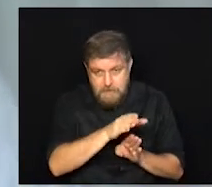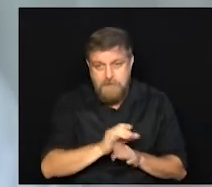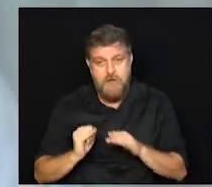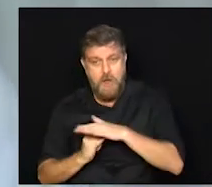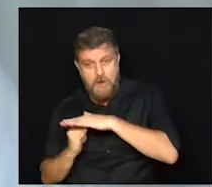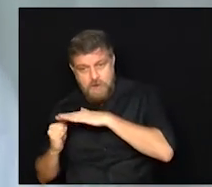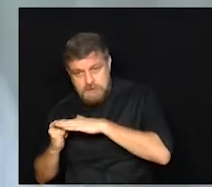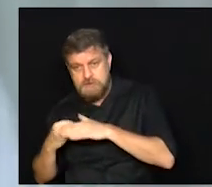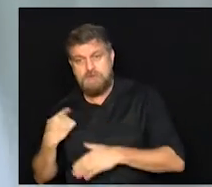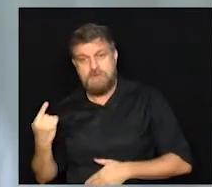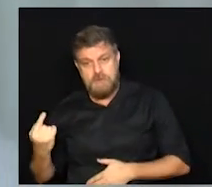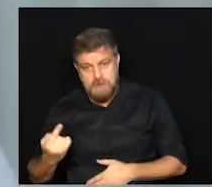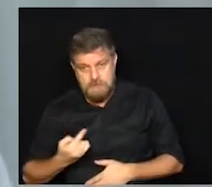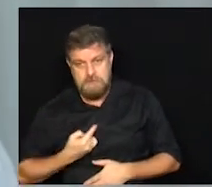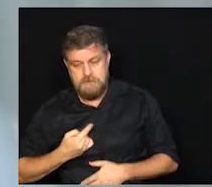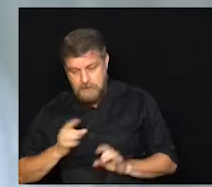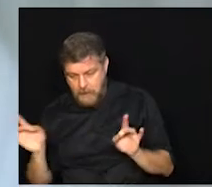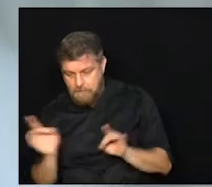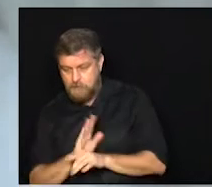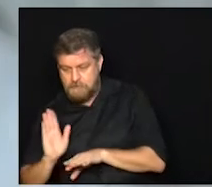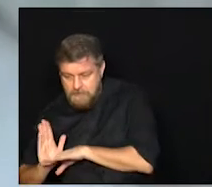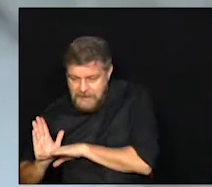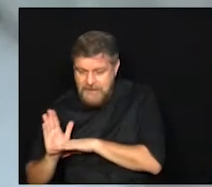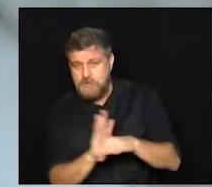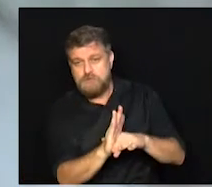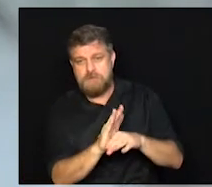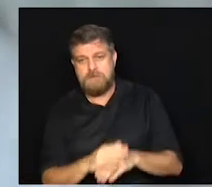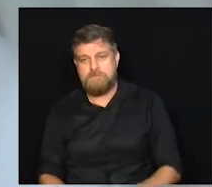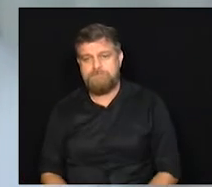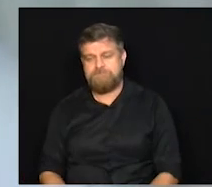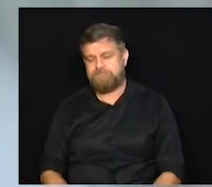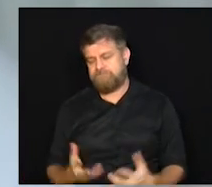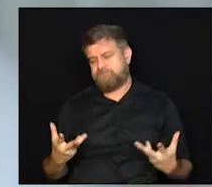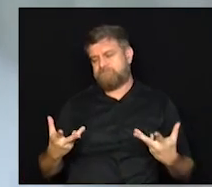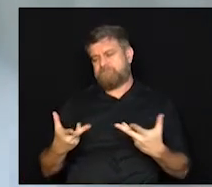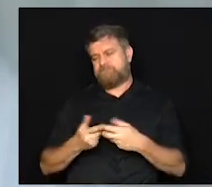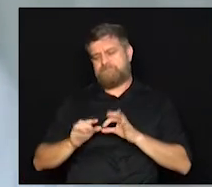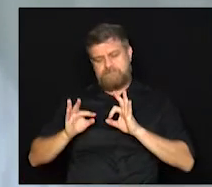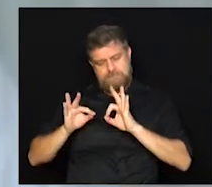acredito que a gente está à disposição. Maravilha.